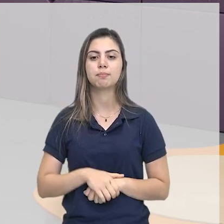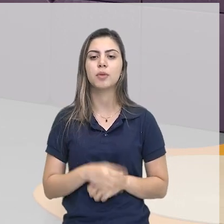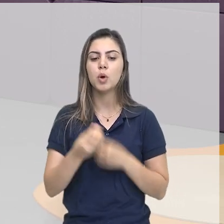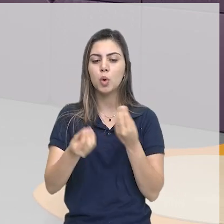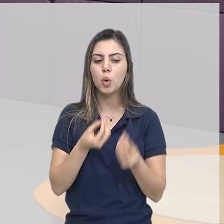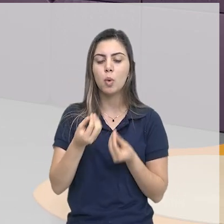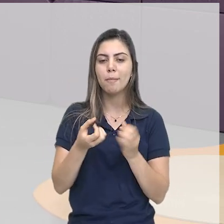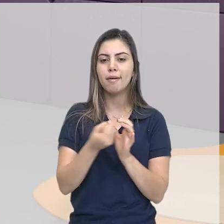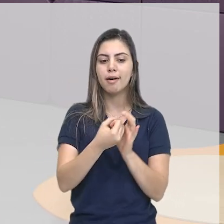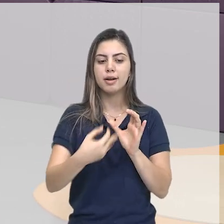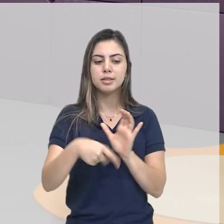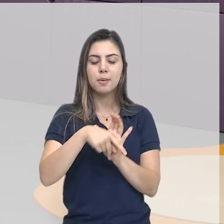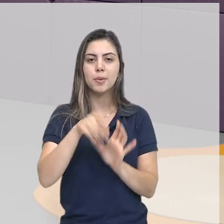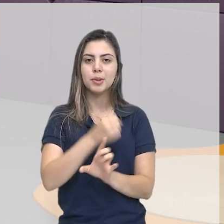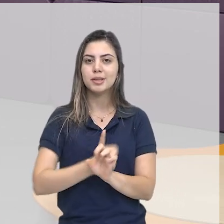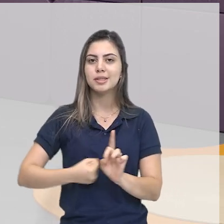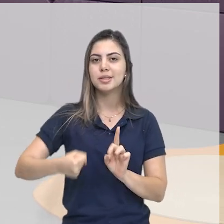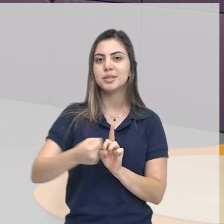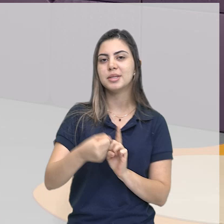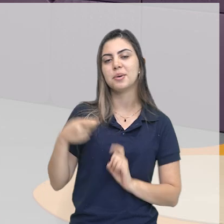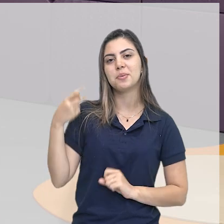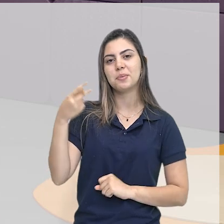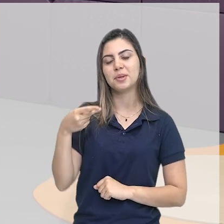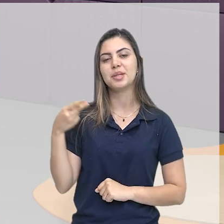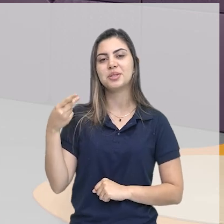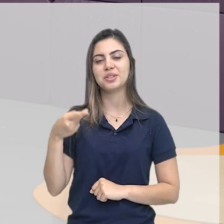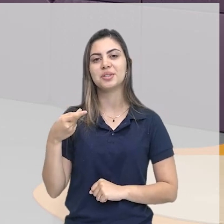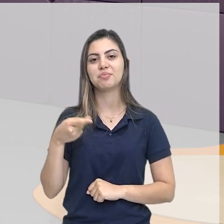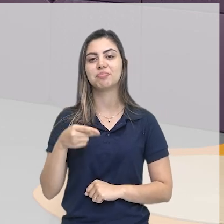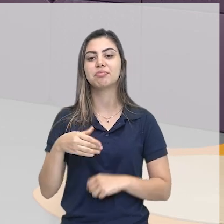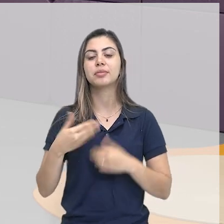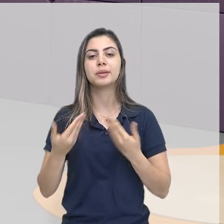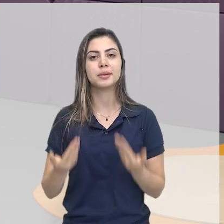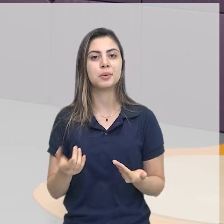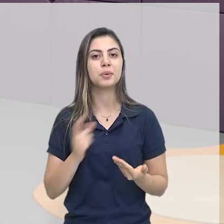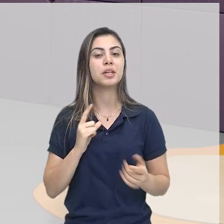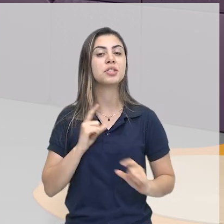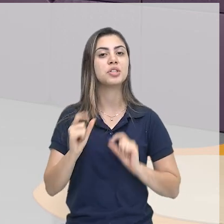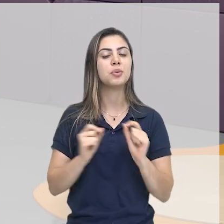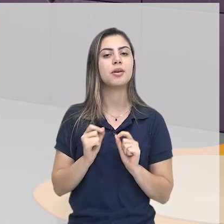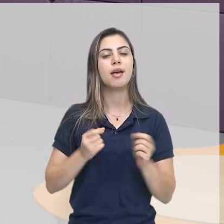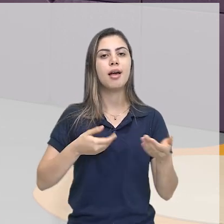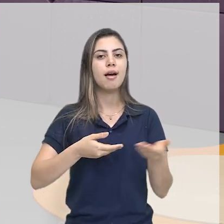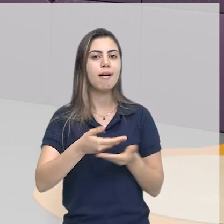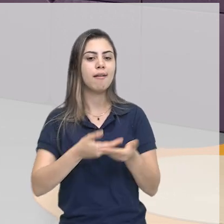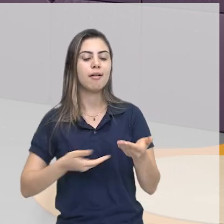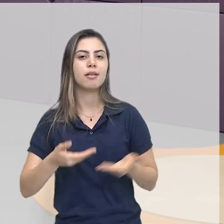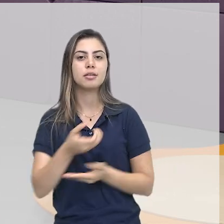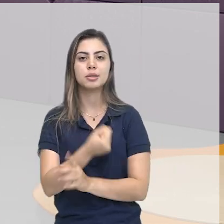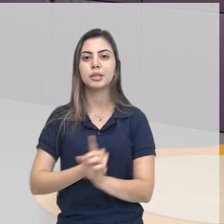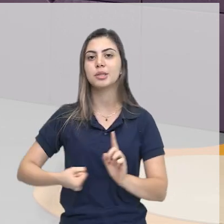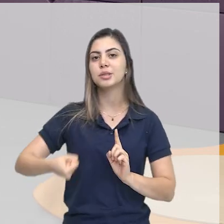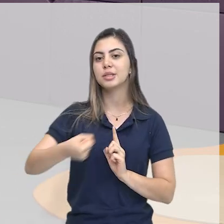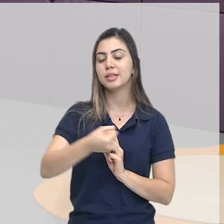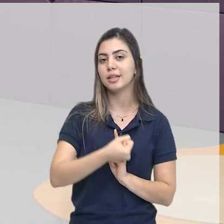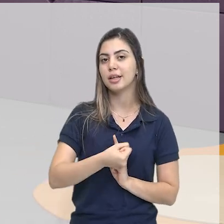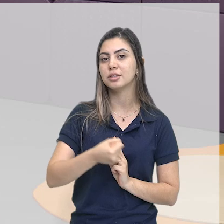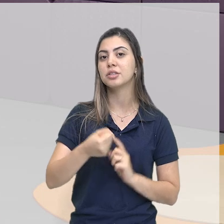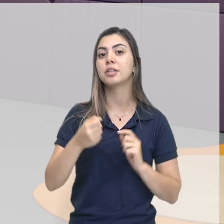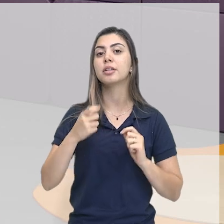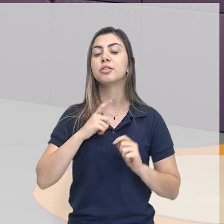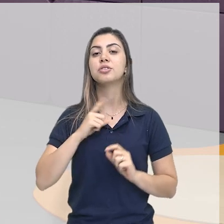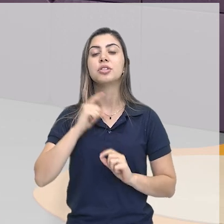complexidade social e política, né, entre as relações sociais baseadas